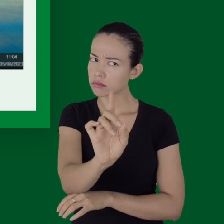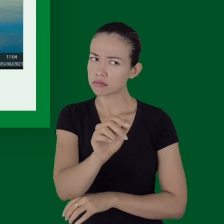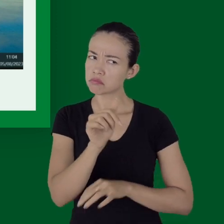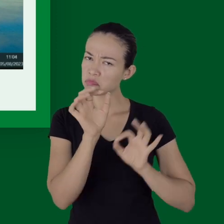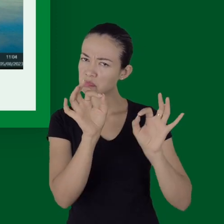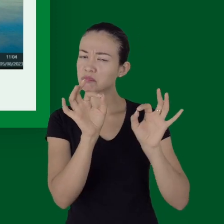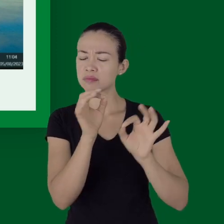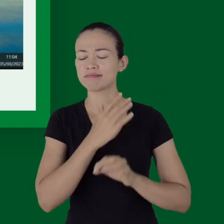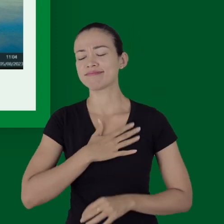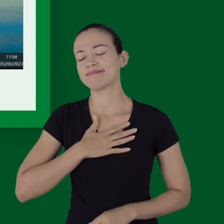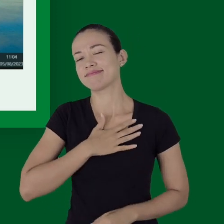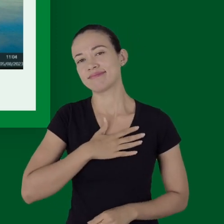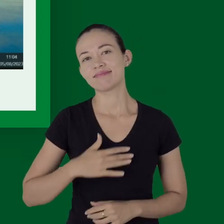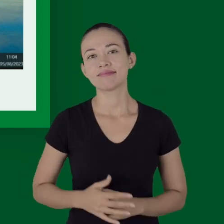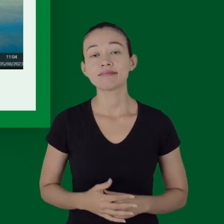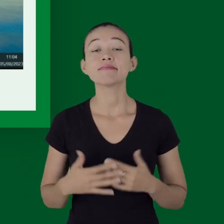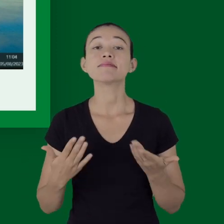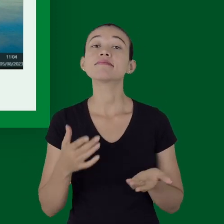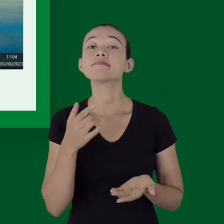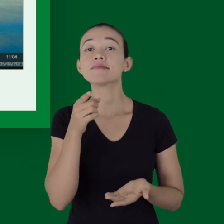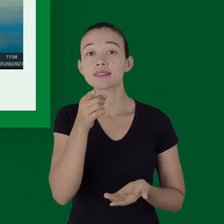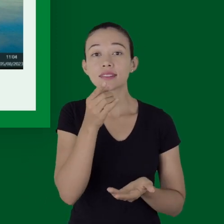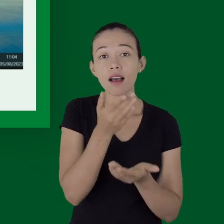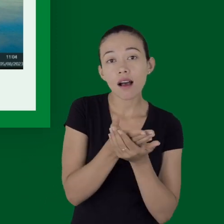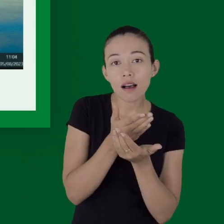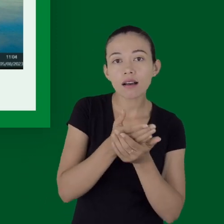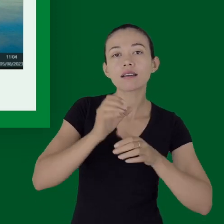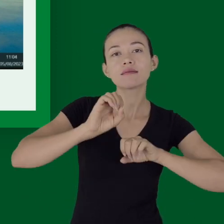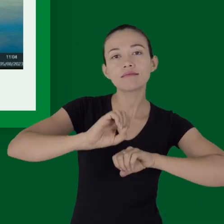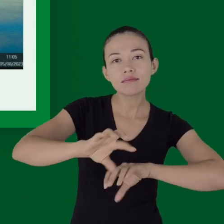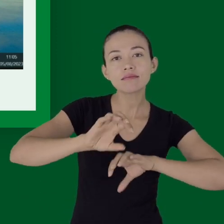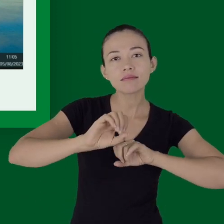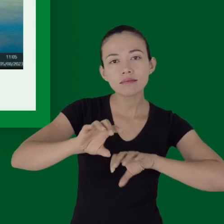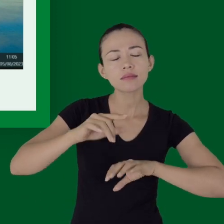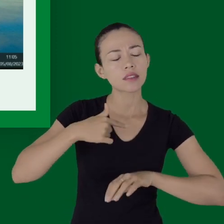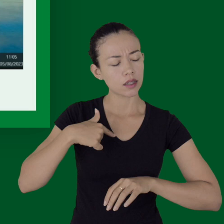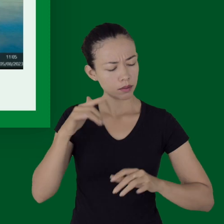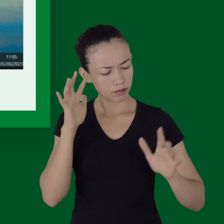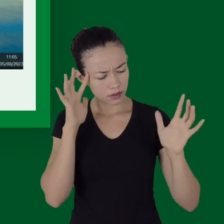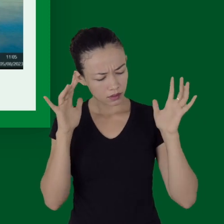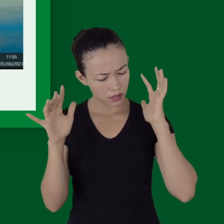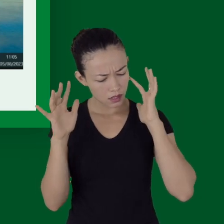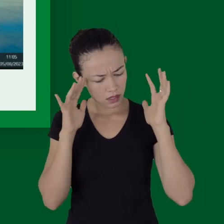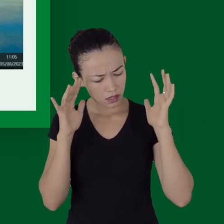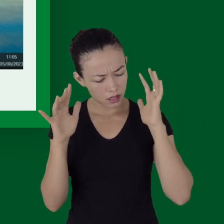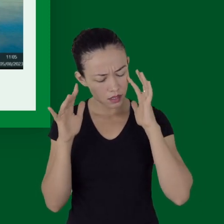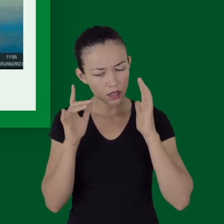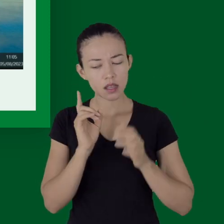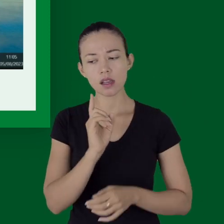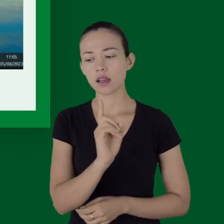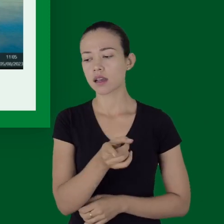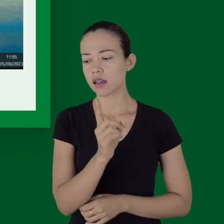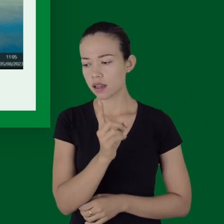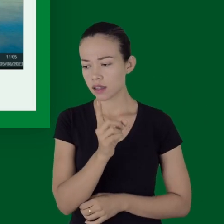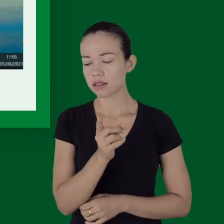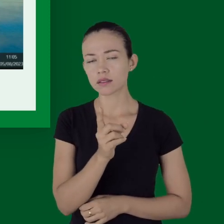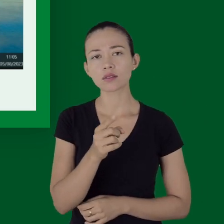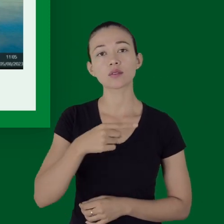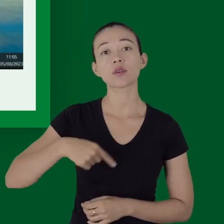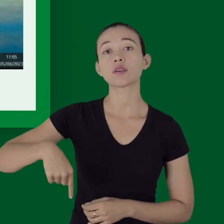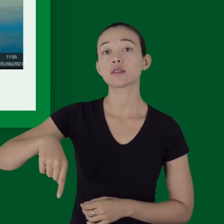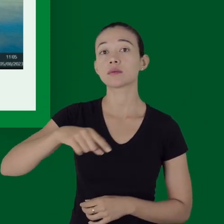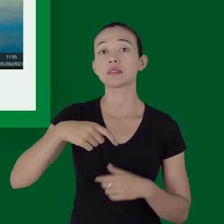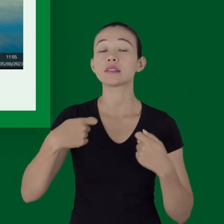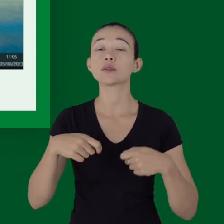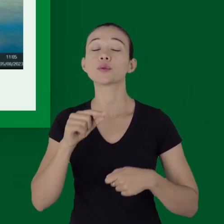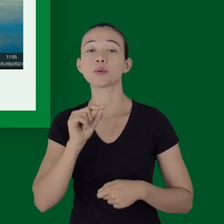Nem vem. Inclusive, enquanto você estava dando sua aula, eu comecei a pensar que a gente precisa,